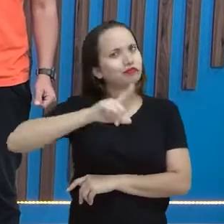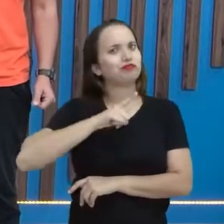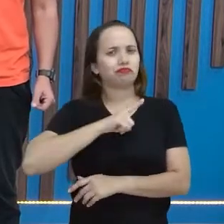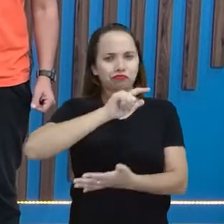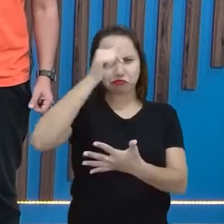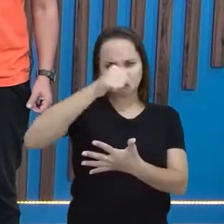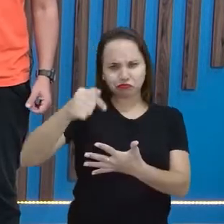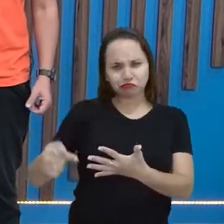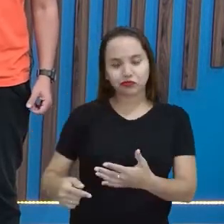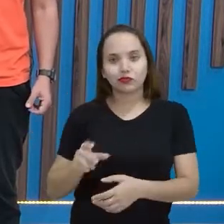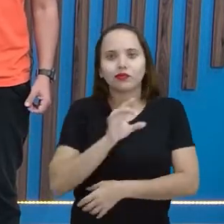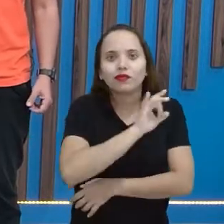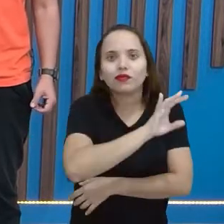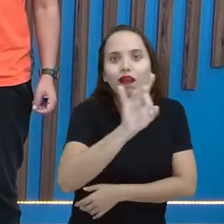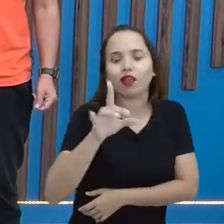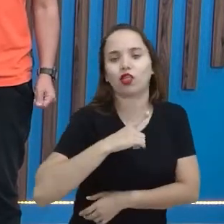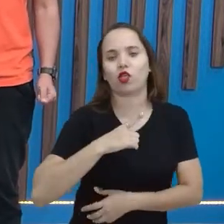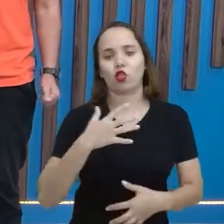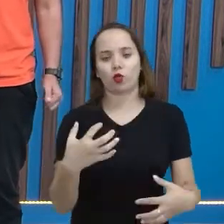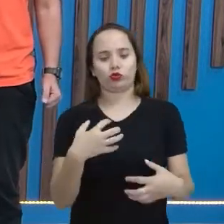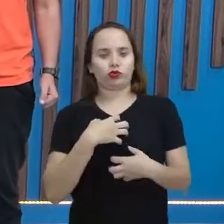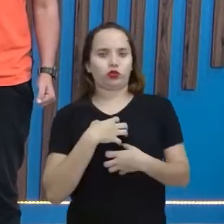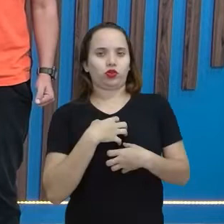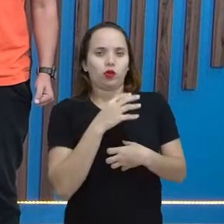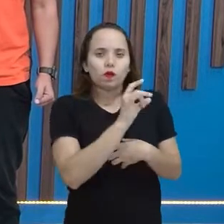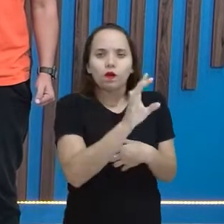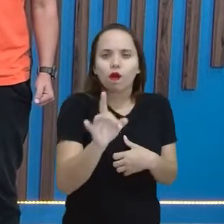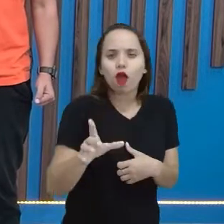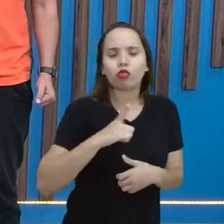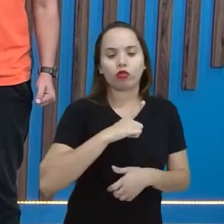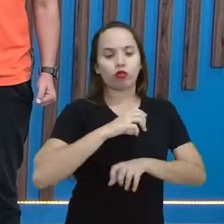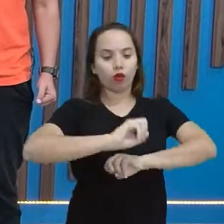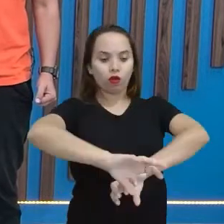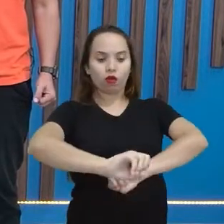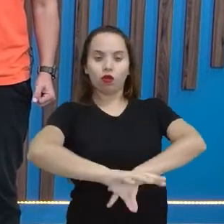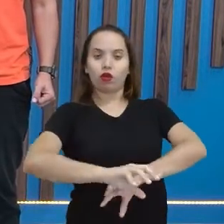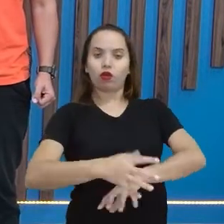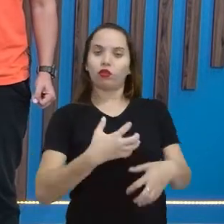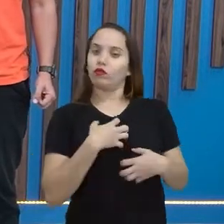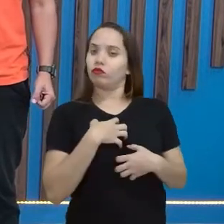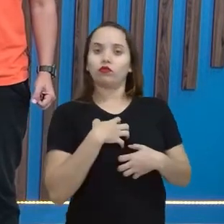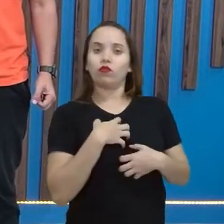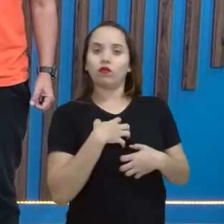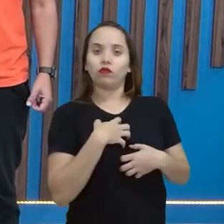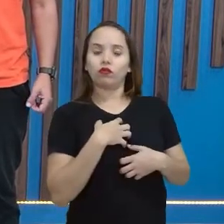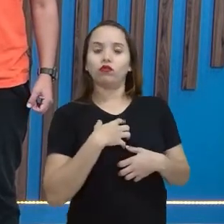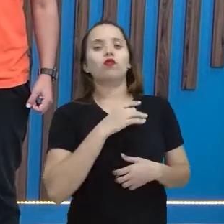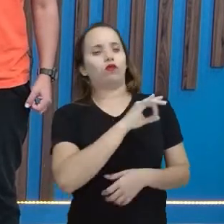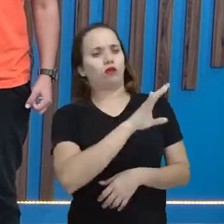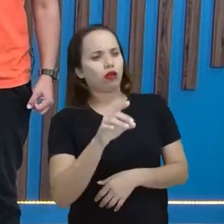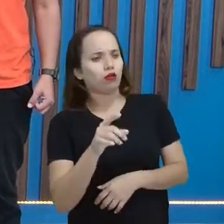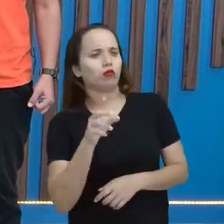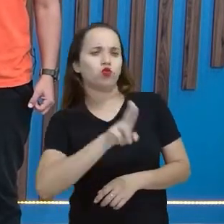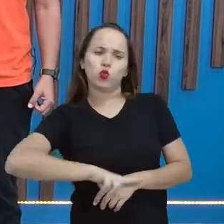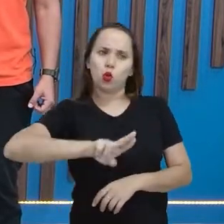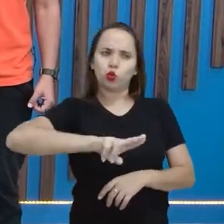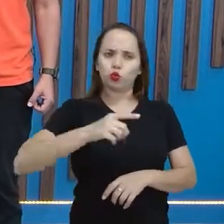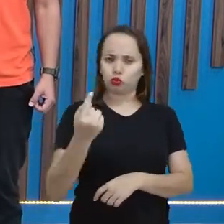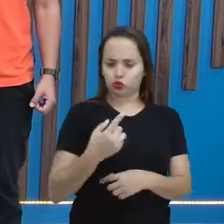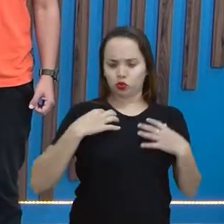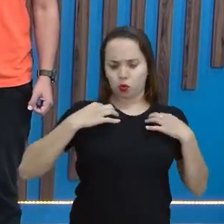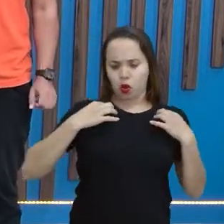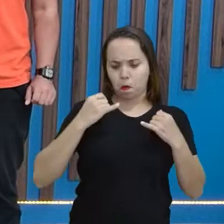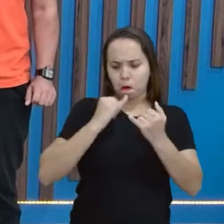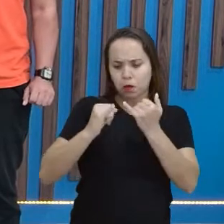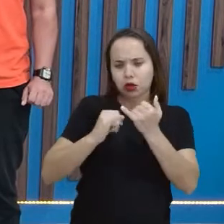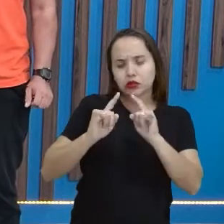Cada pessoa tem um jeito, cada pessoa ensina de um jeito, cada pessoa está de farda, né? Mas está lá usando a sua farda, mas